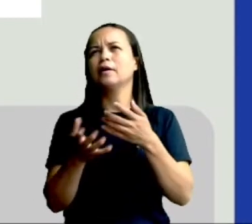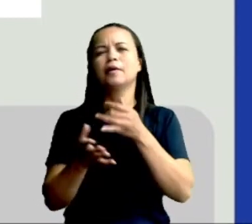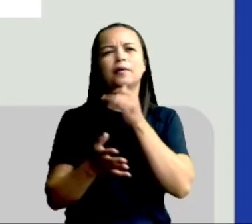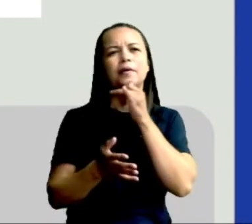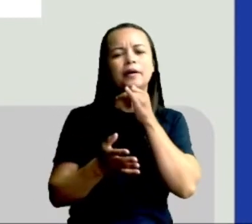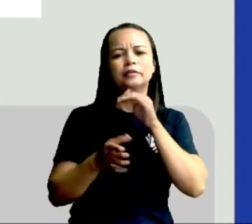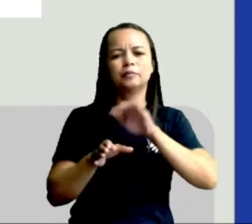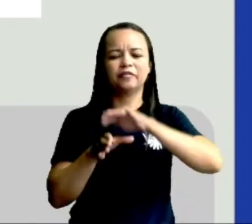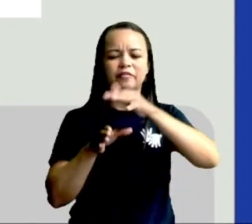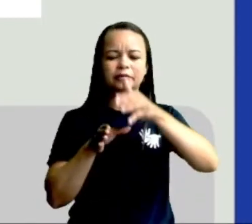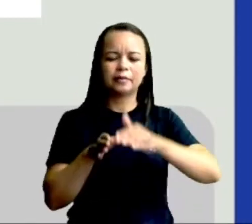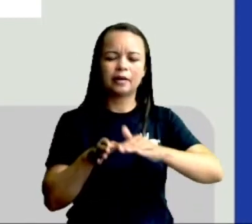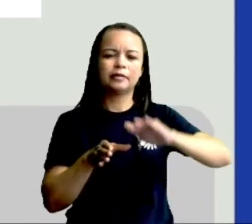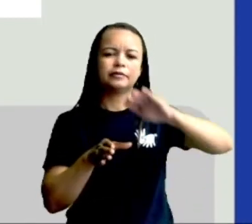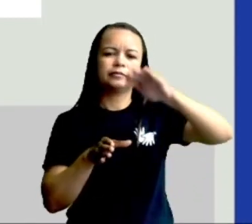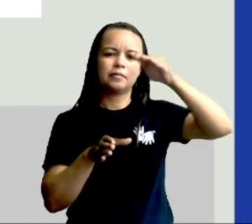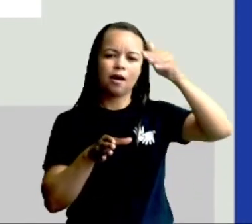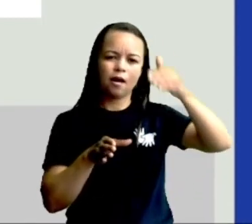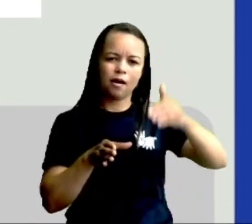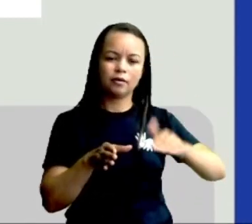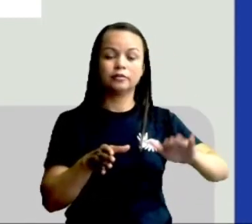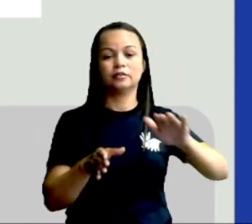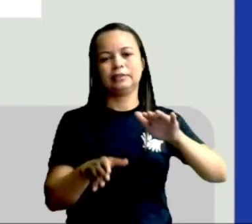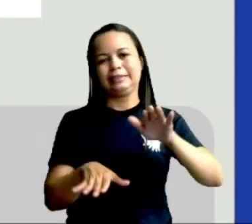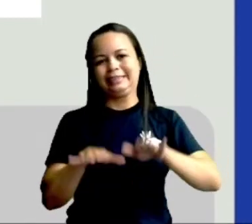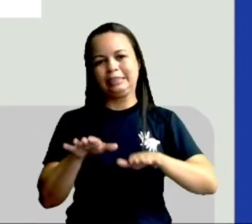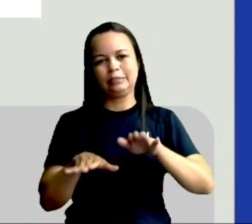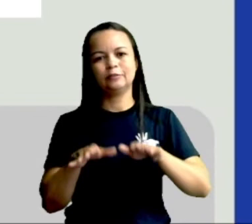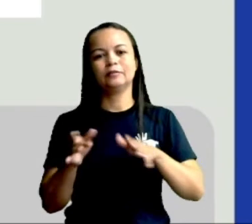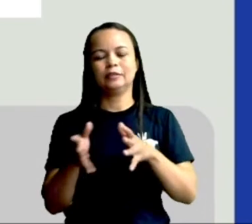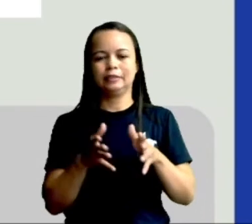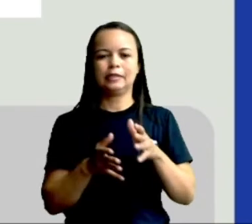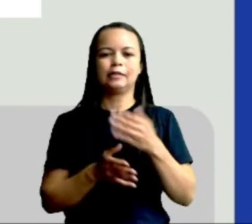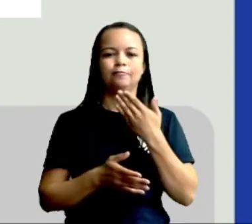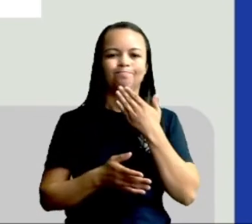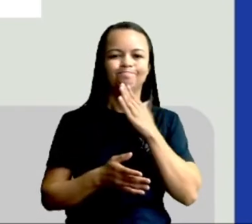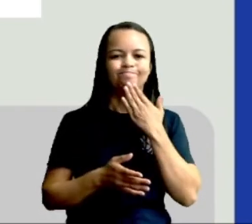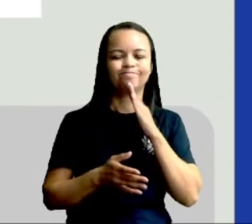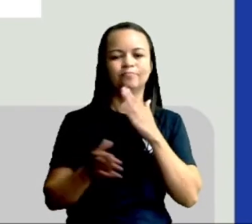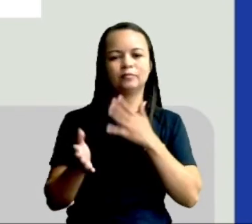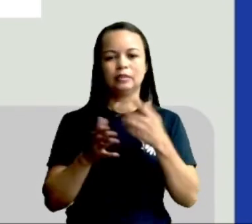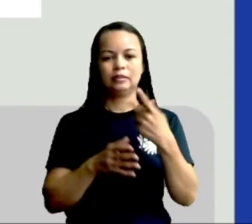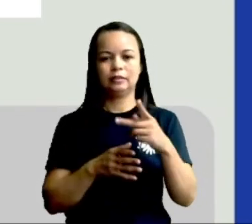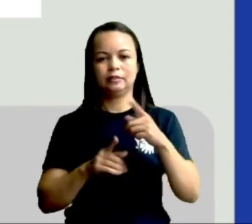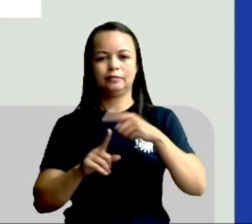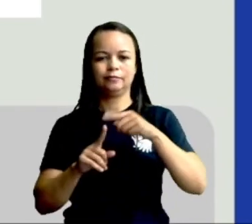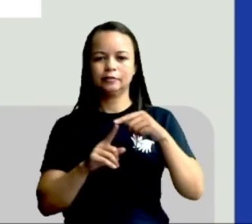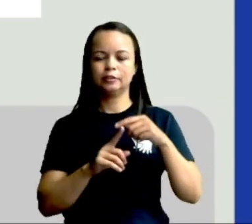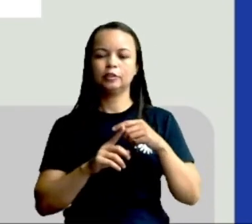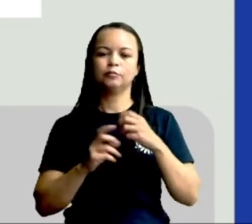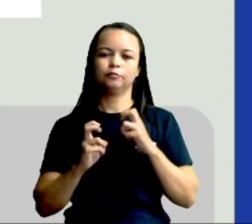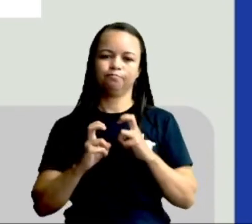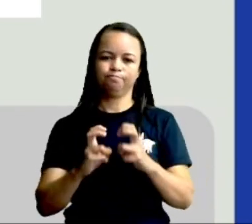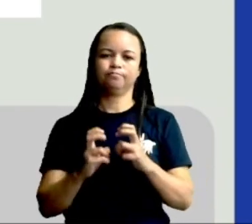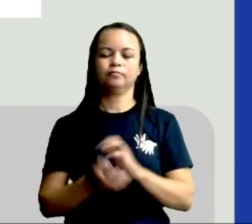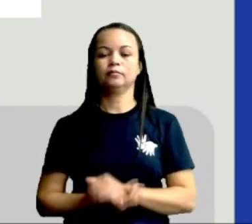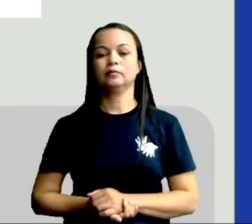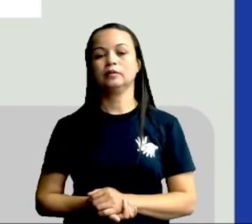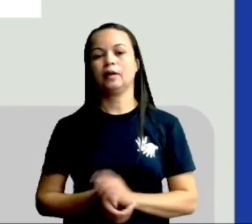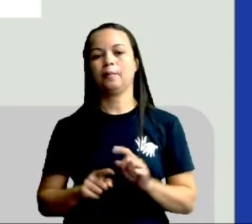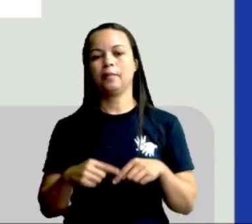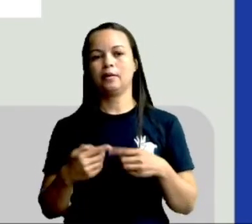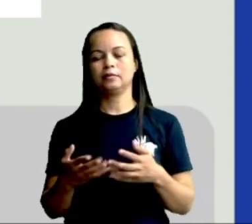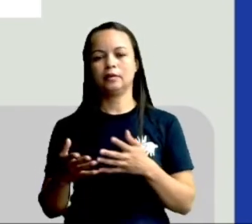superfícies mais altas ou mais baixas, isso aí dá uma deficiência nesse tipo de transporte. Apesar de